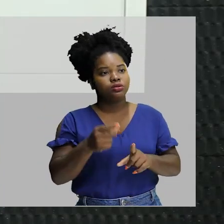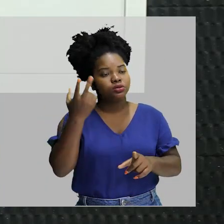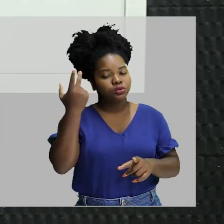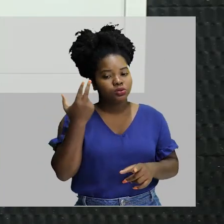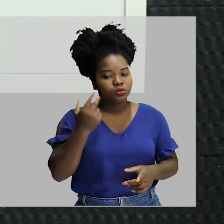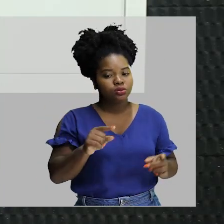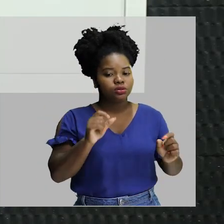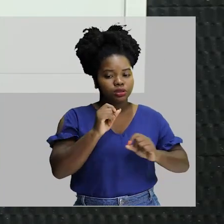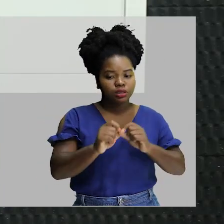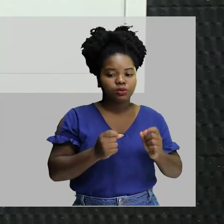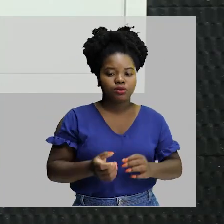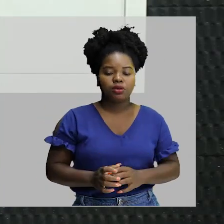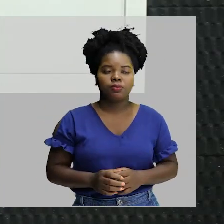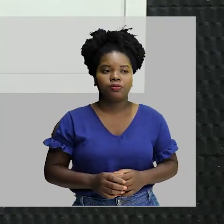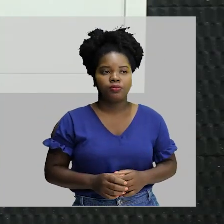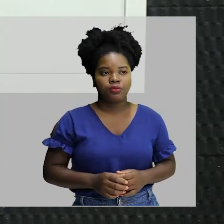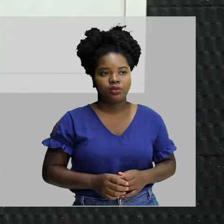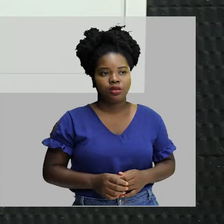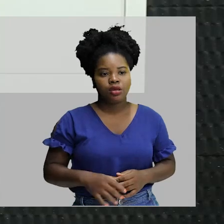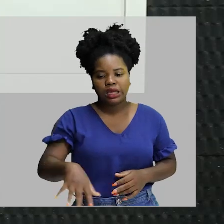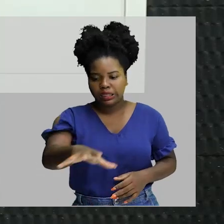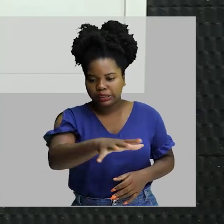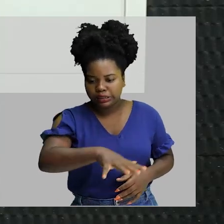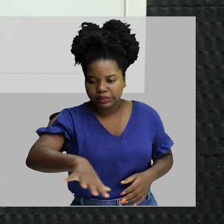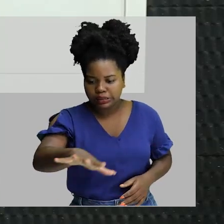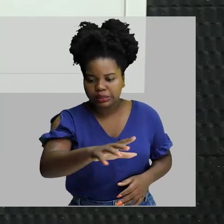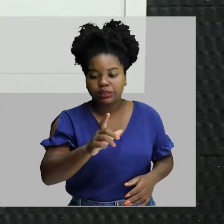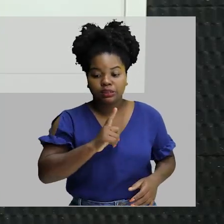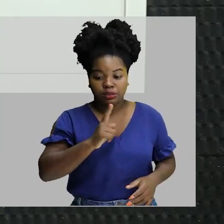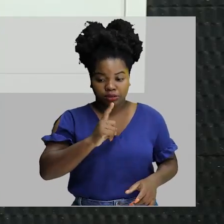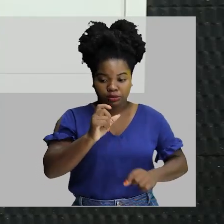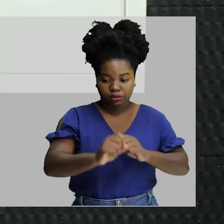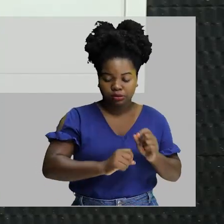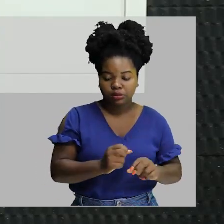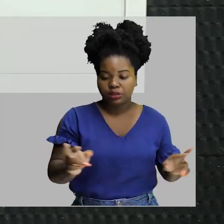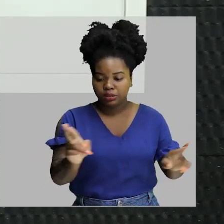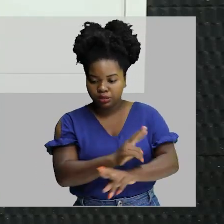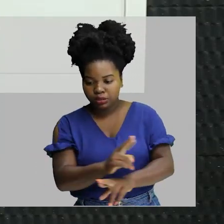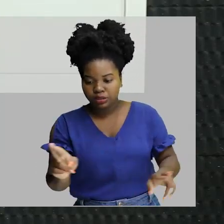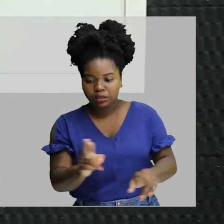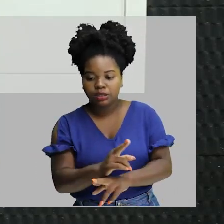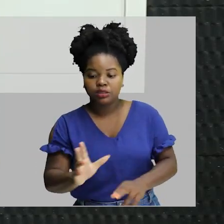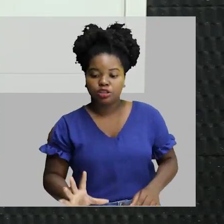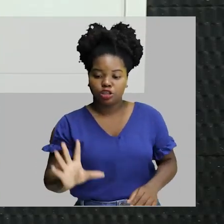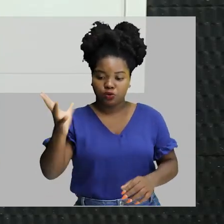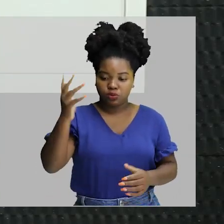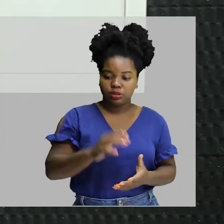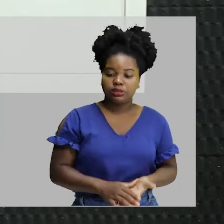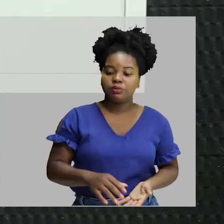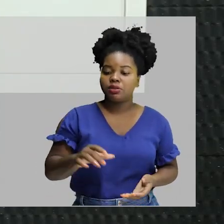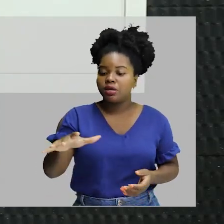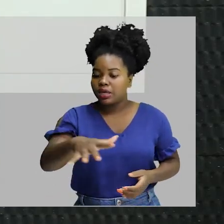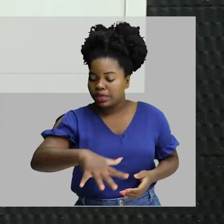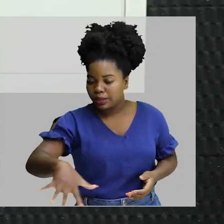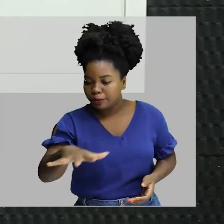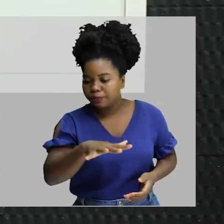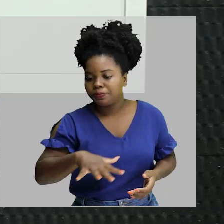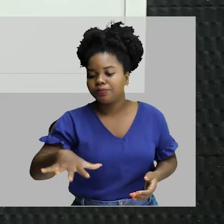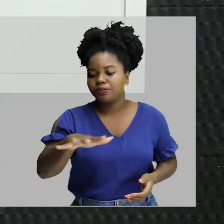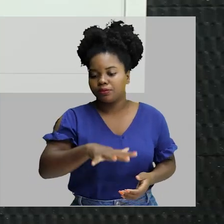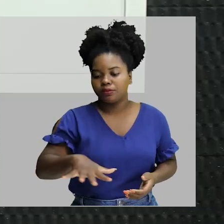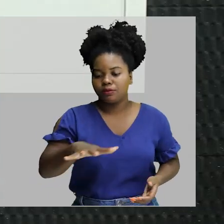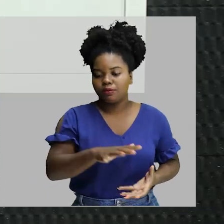certo? A natureza, ela estabelece essas relações de causa e efeito, é ela que vai construir,